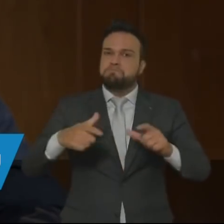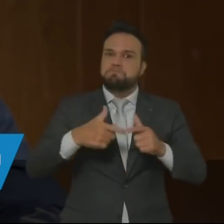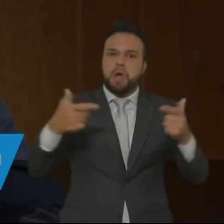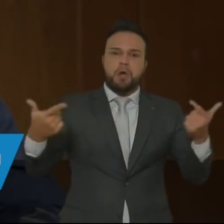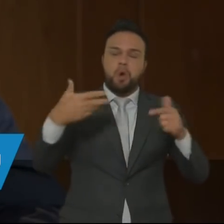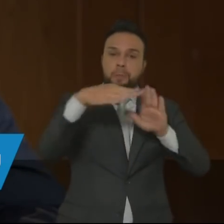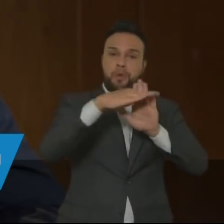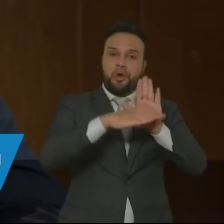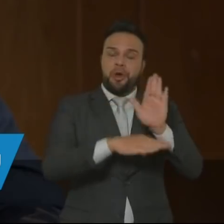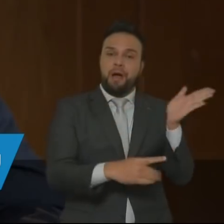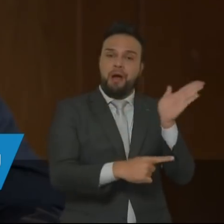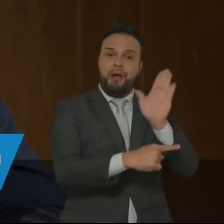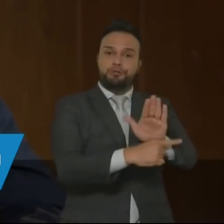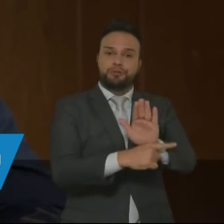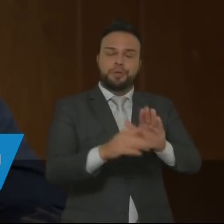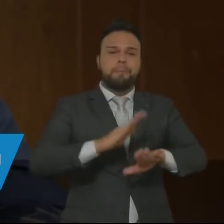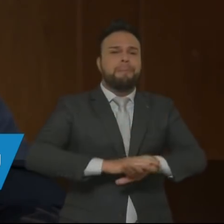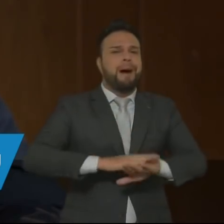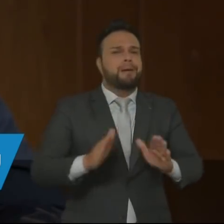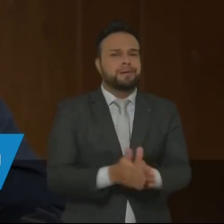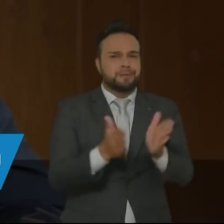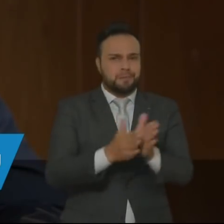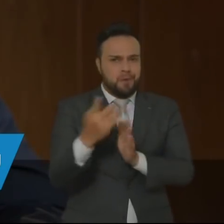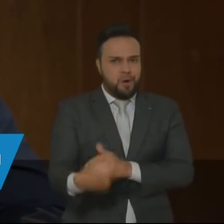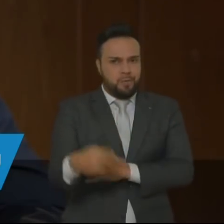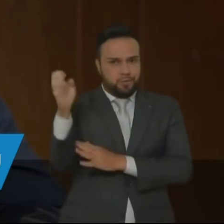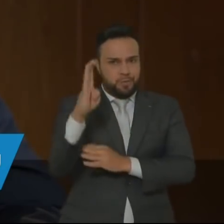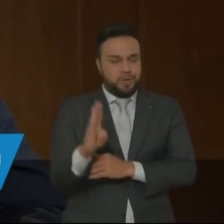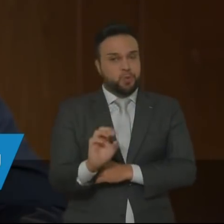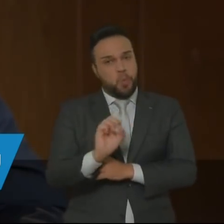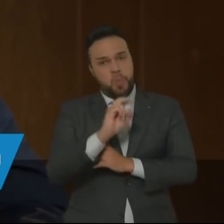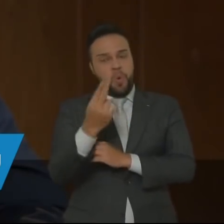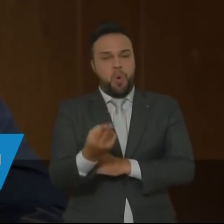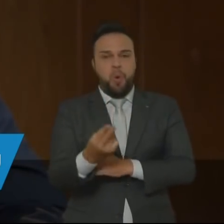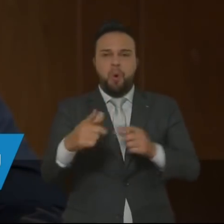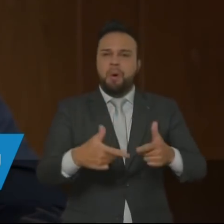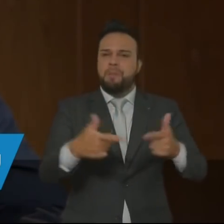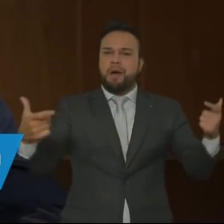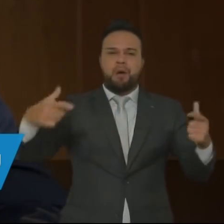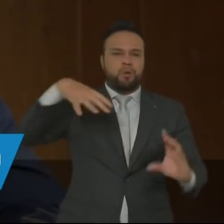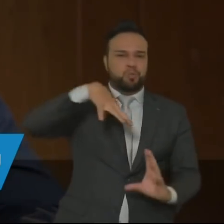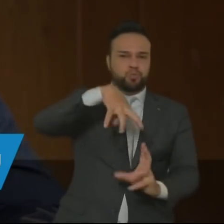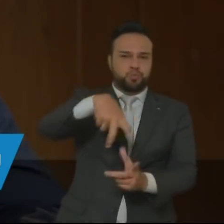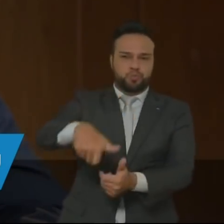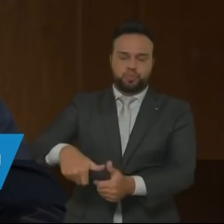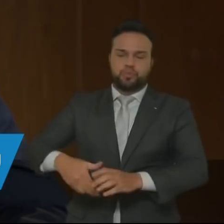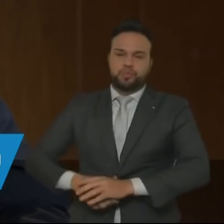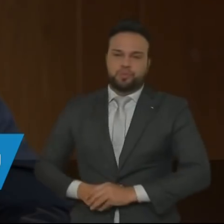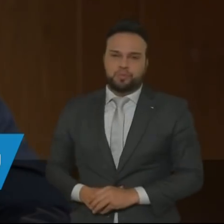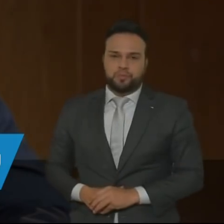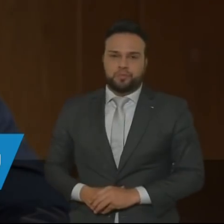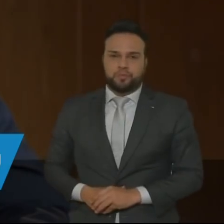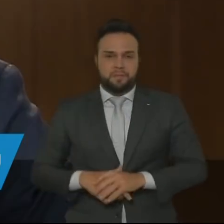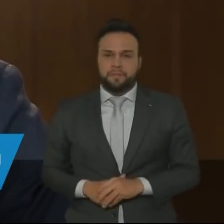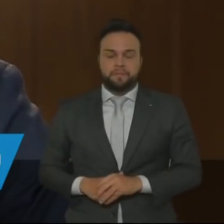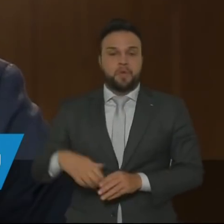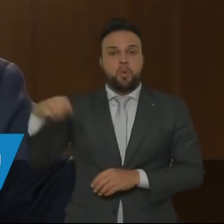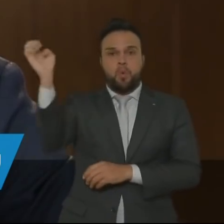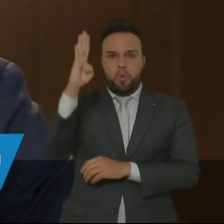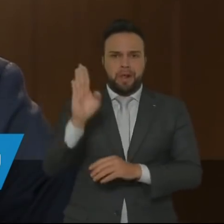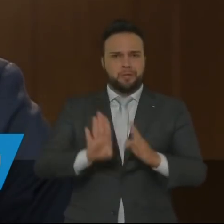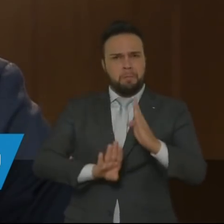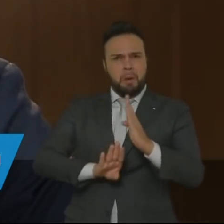o maior programa de assistência aos mais pobres no Brasil e talvez um dos maiores do